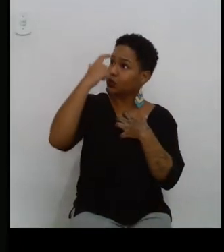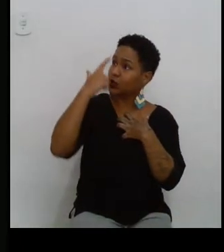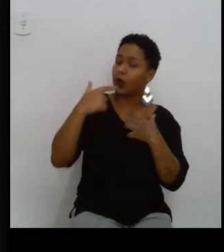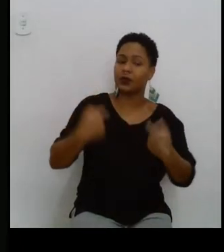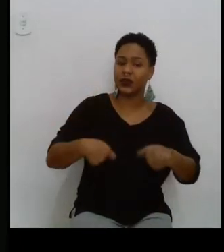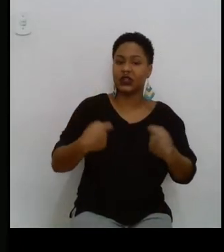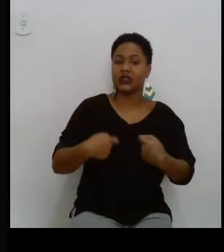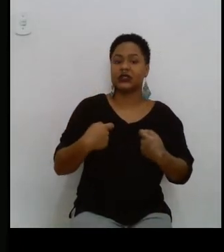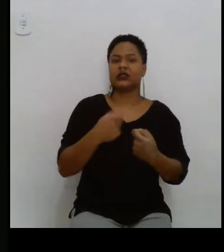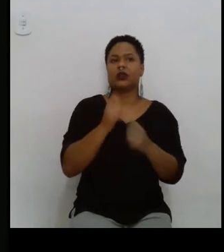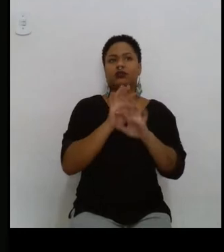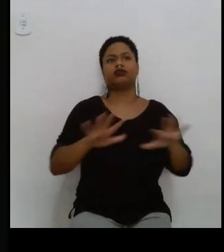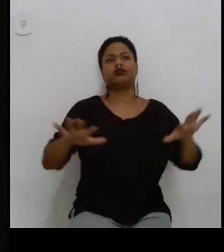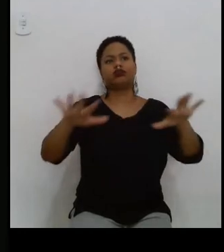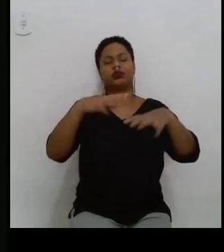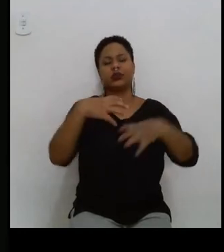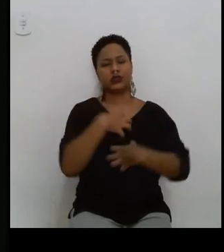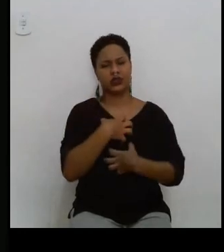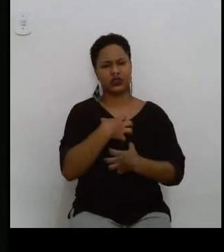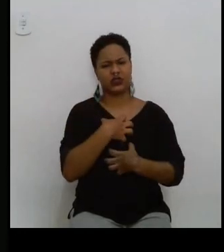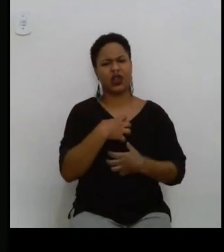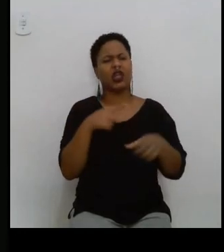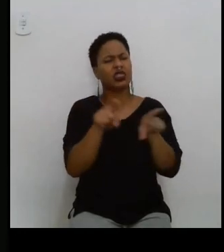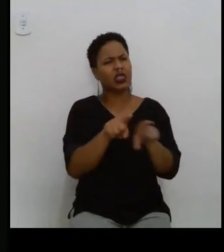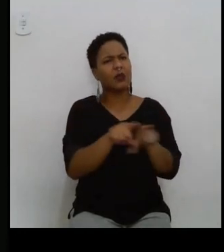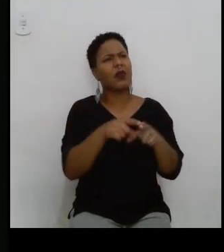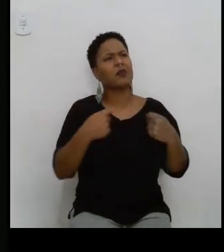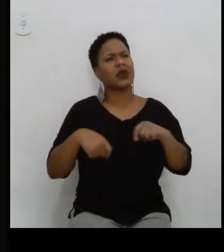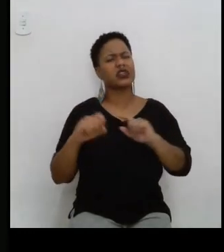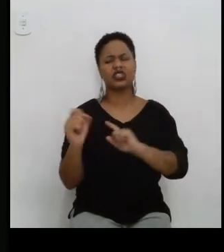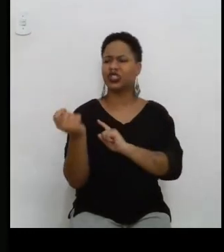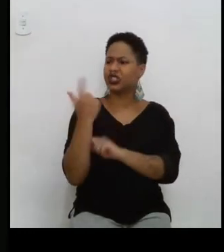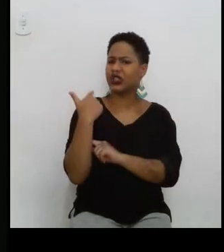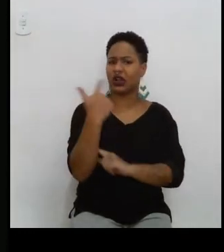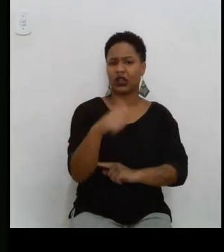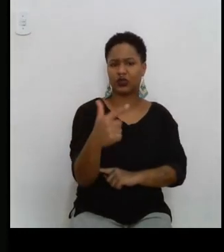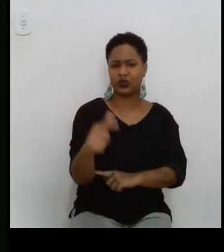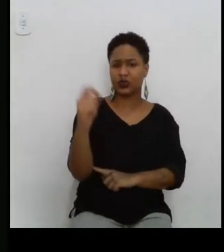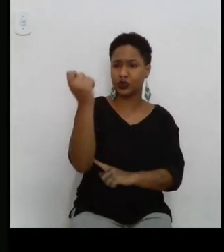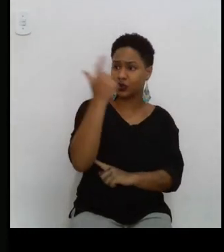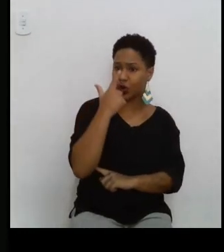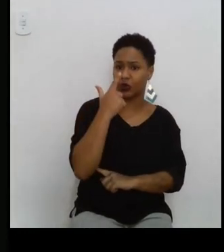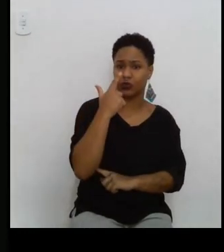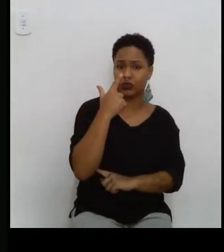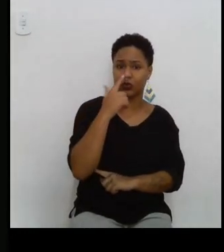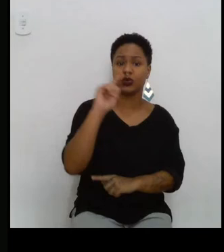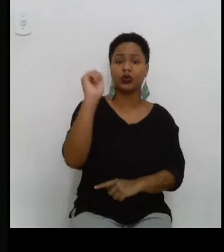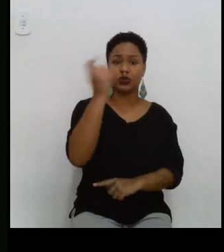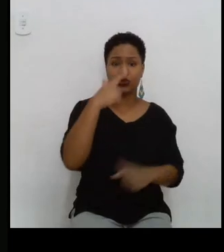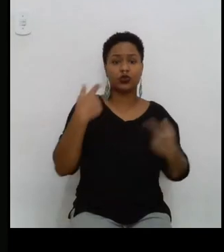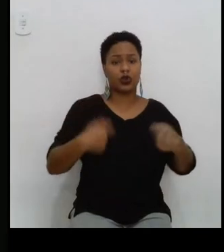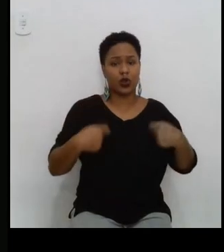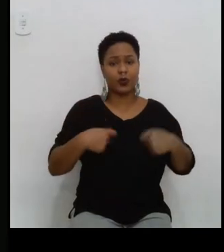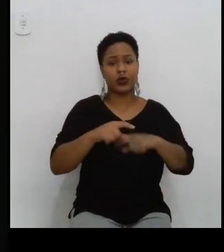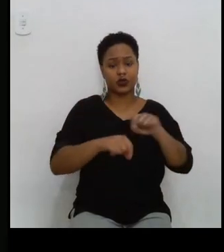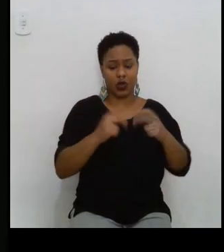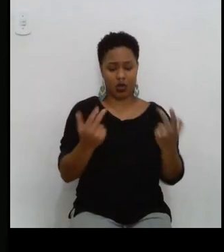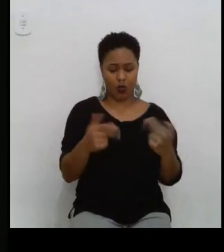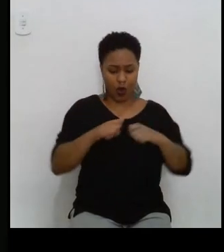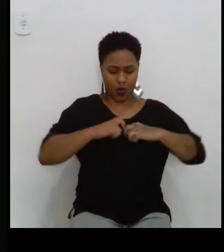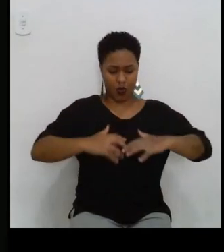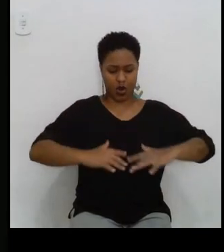Olá Tudo também que deveria ser estranho Está aqui sem sol o sol deveria ser como esse chão esburacados